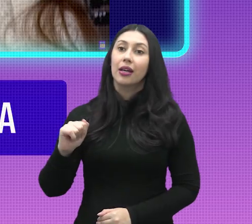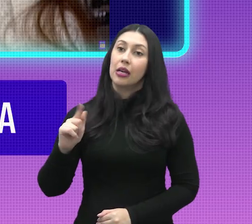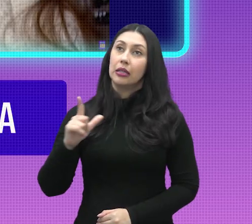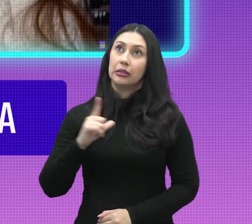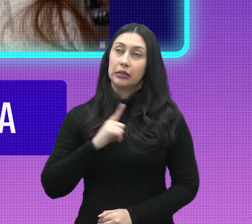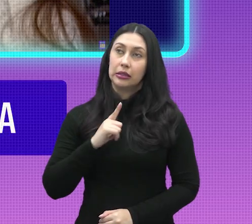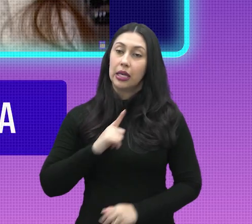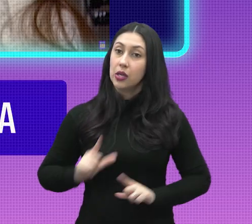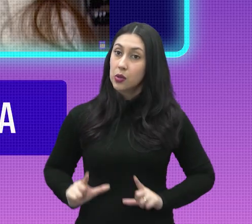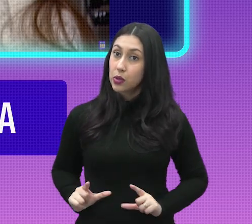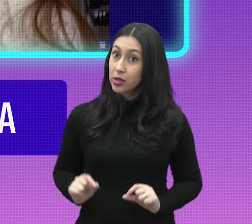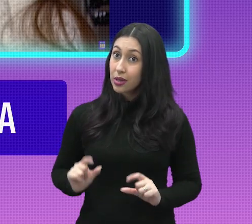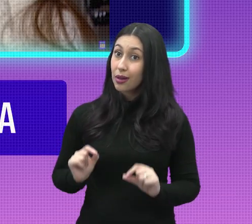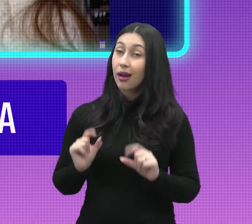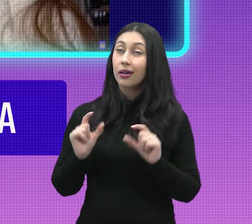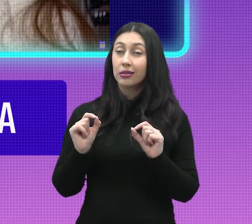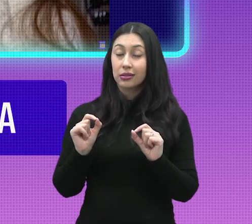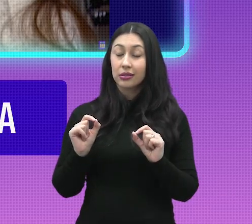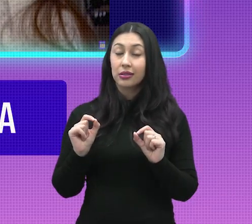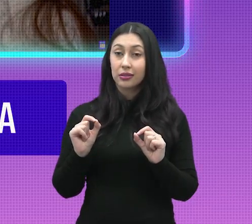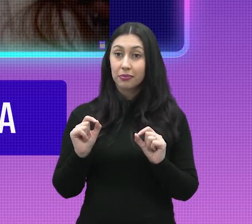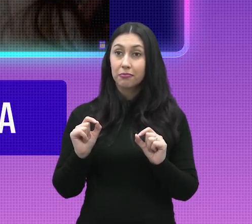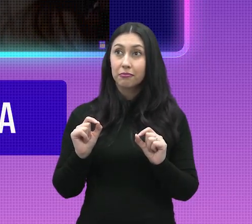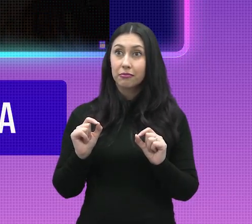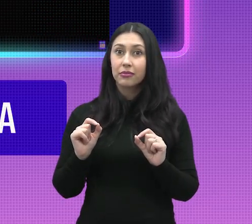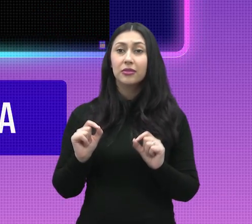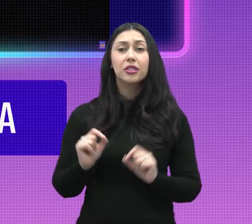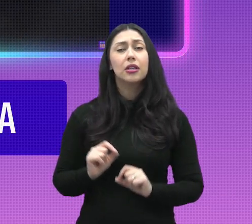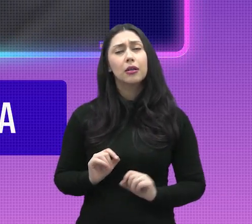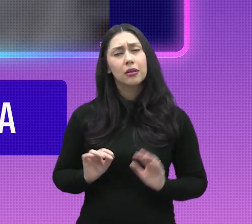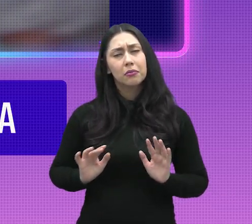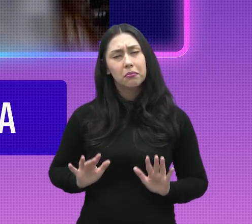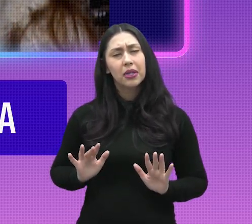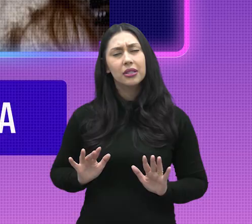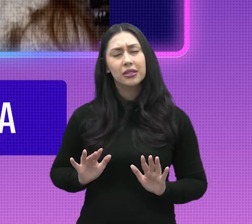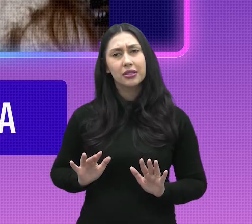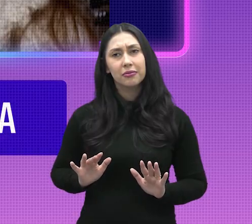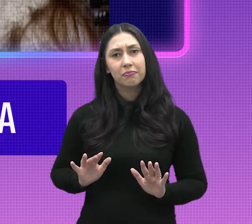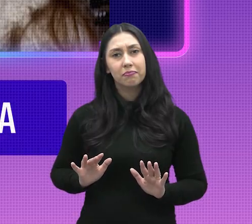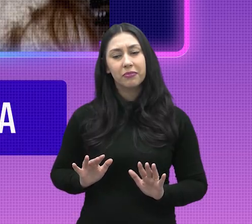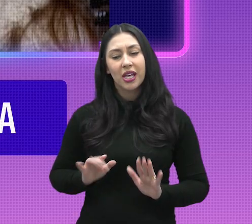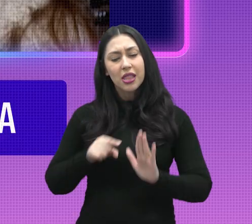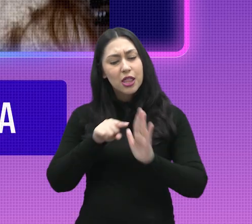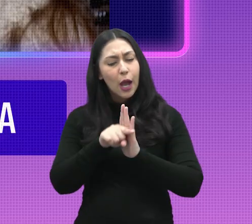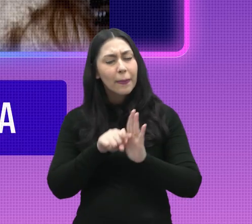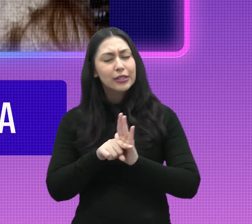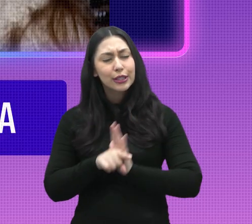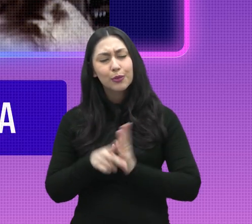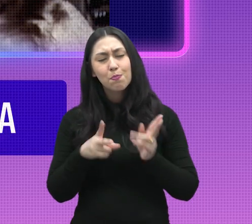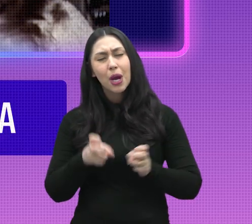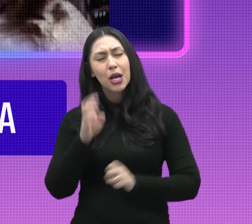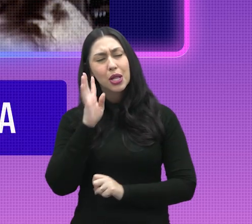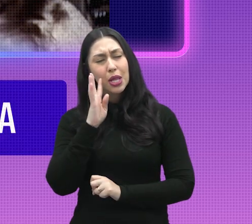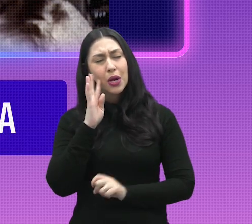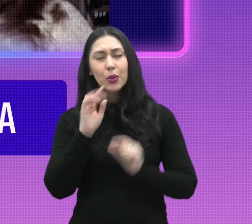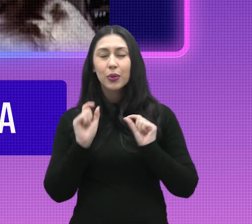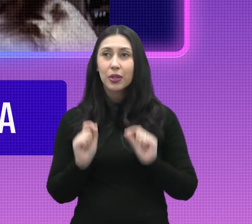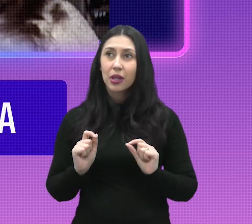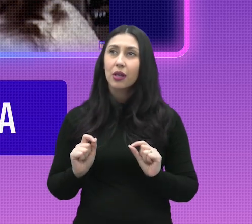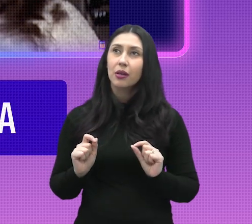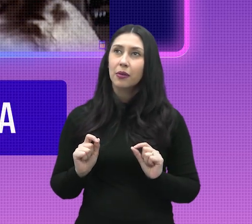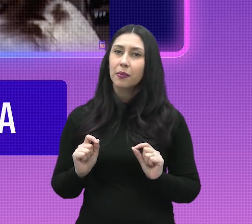um câncer, e isso é muito legal. Aliás, até na pesquisa, eu já tinha uma